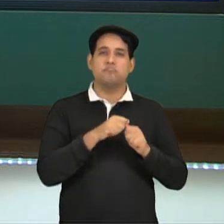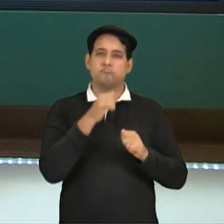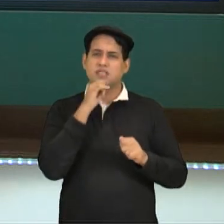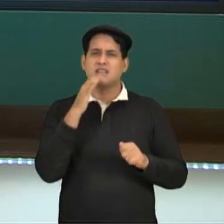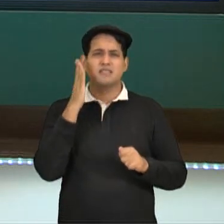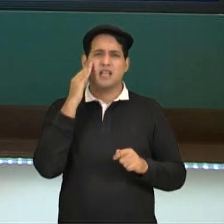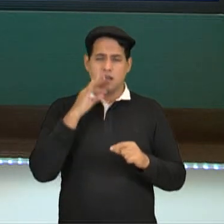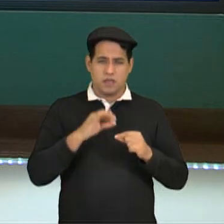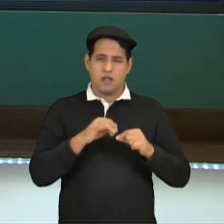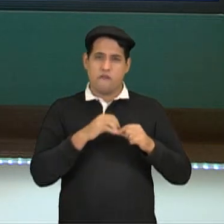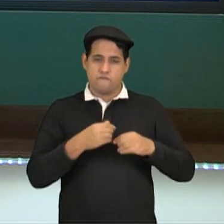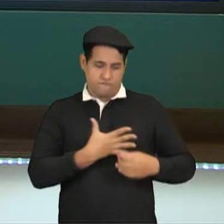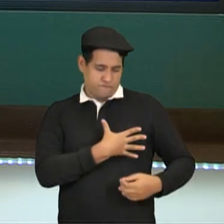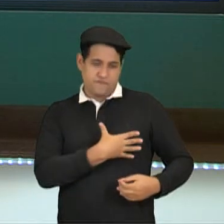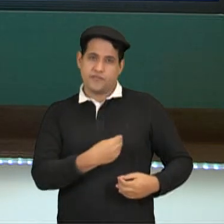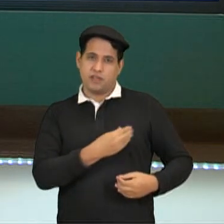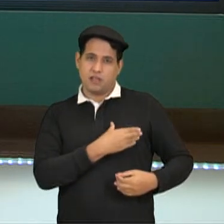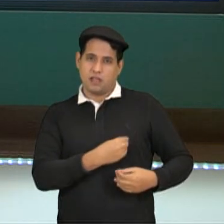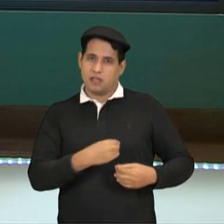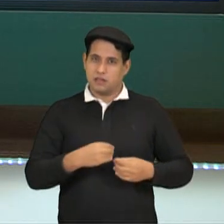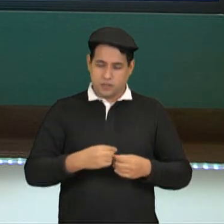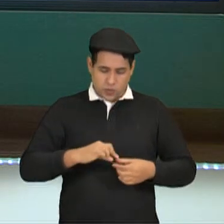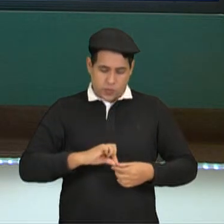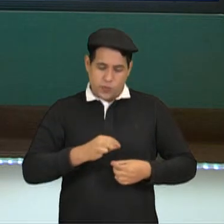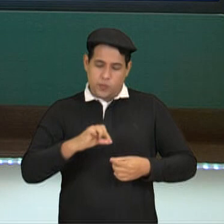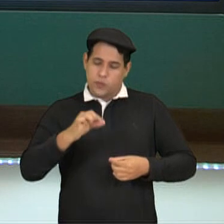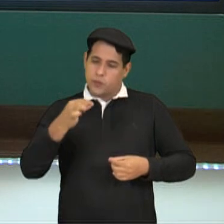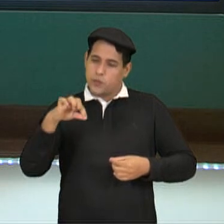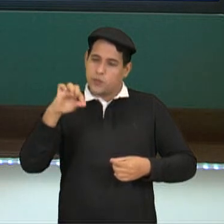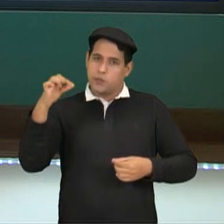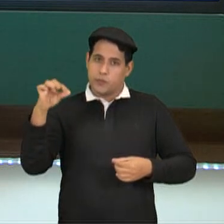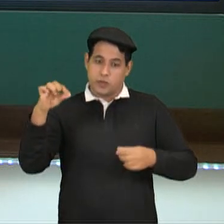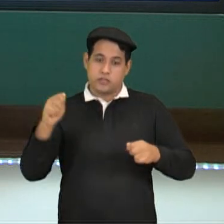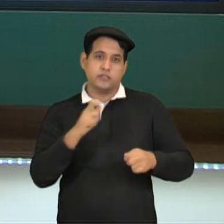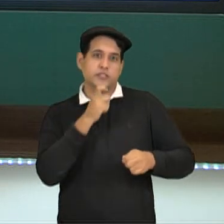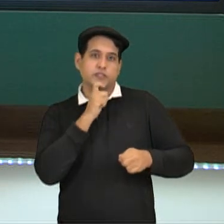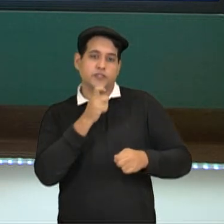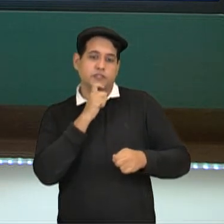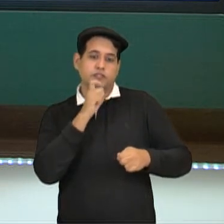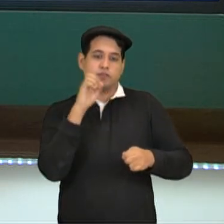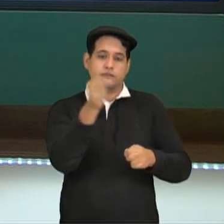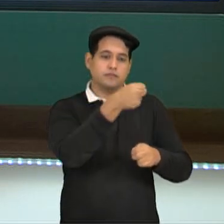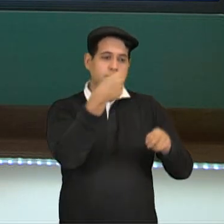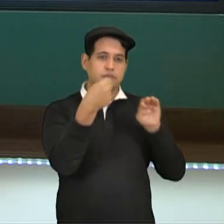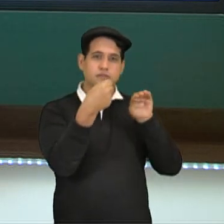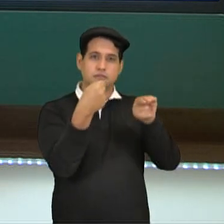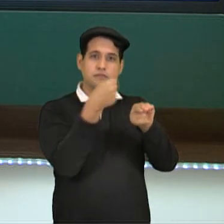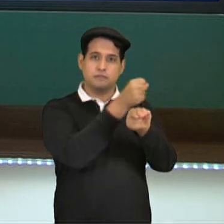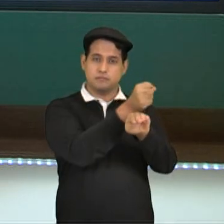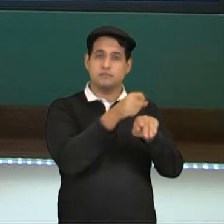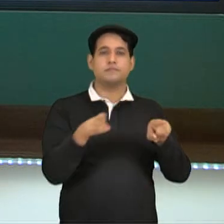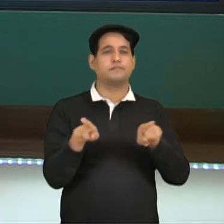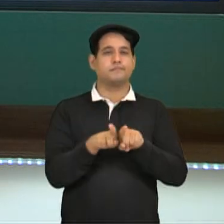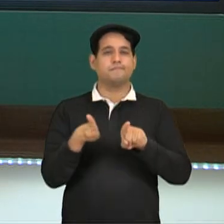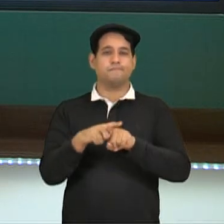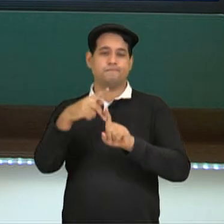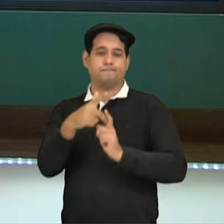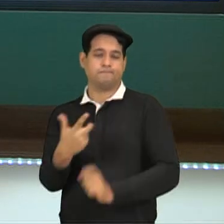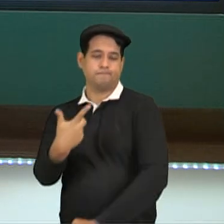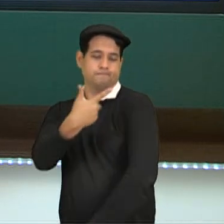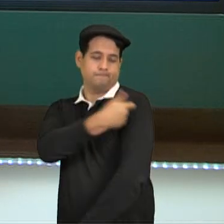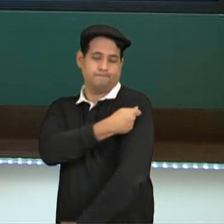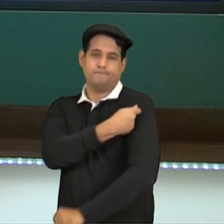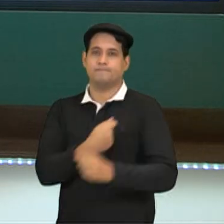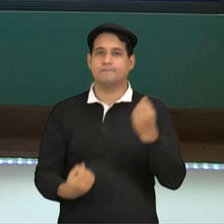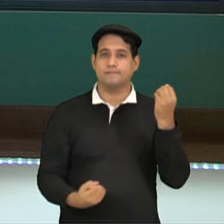das crianças por causa dessas células. A produção de vacinas, que é o que a gente está vivendo nesse momento atual